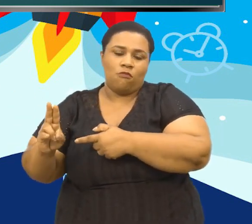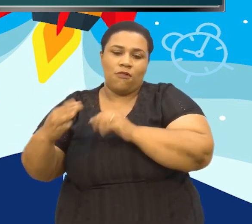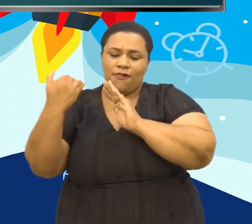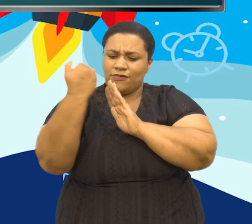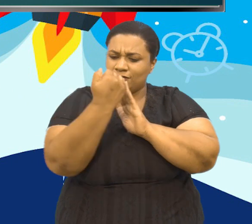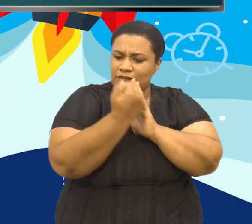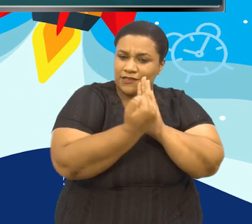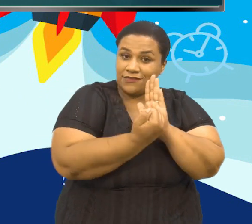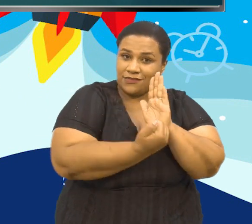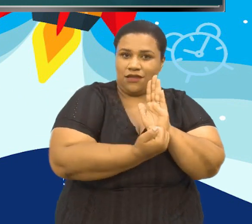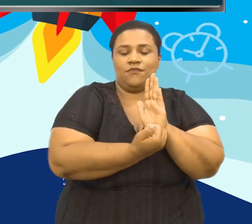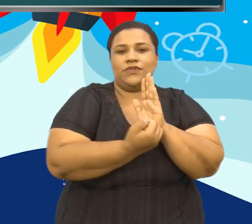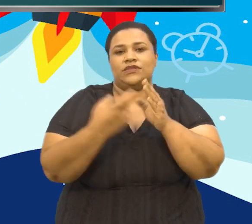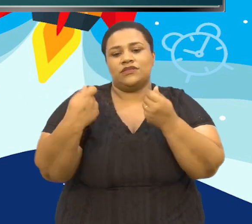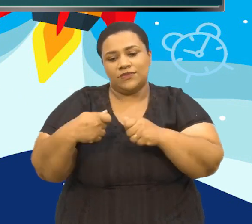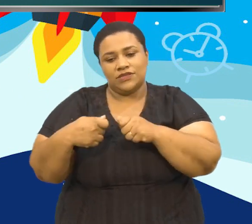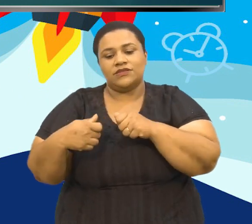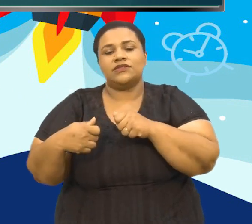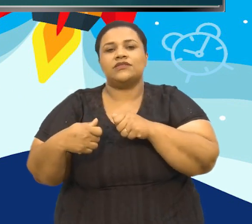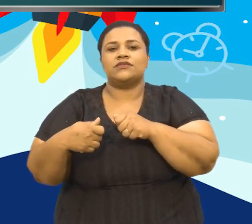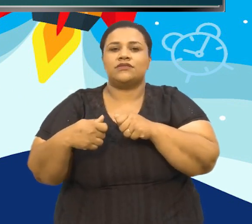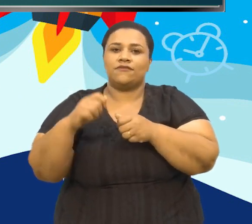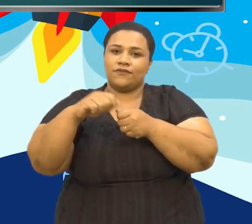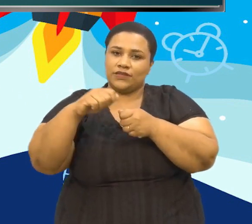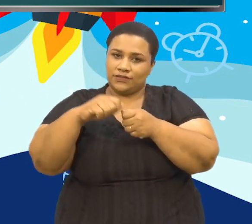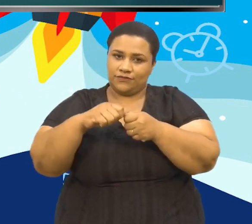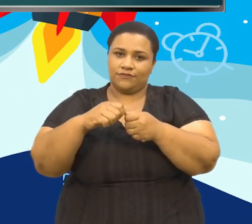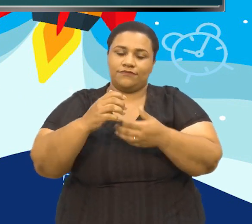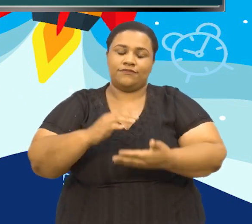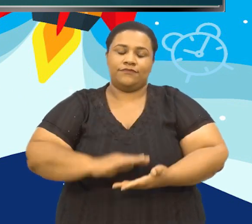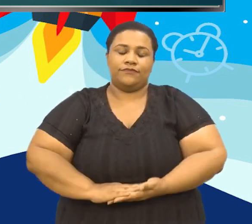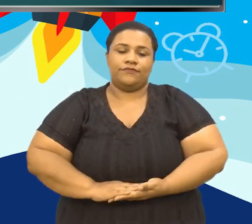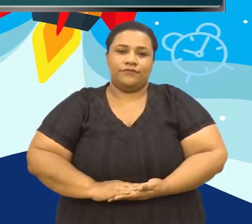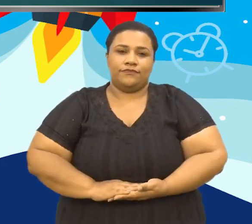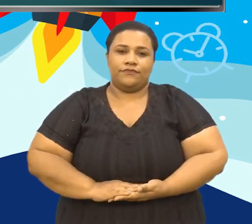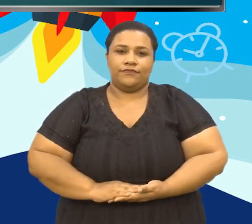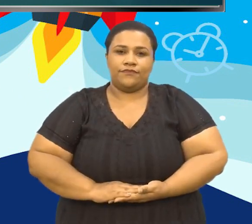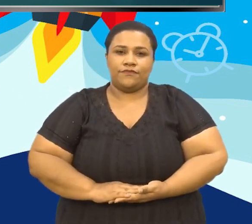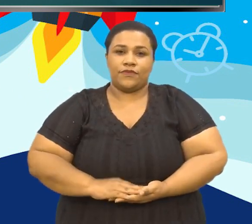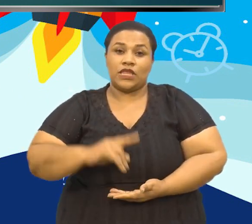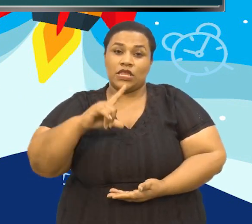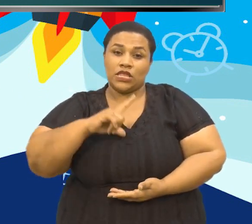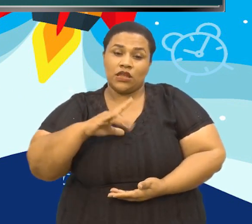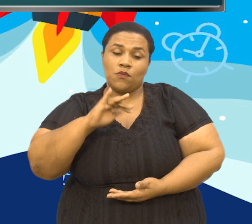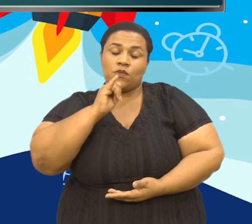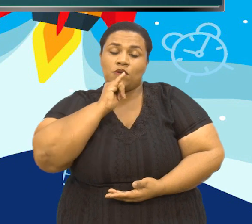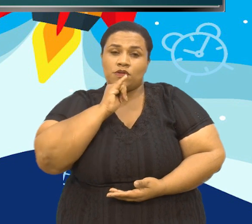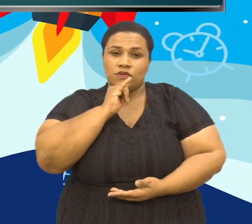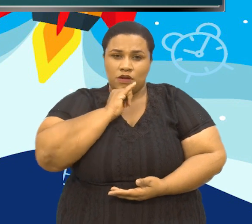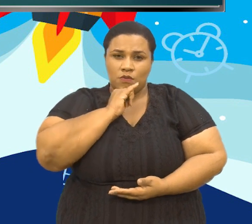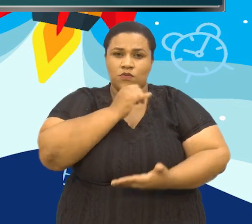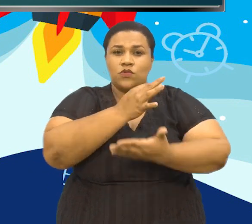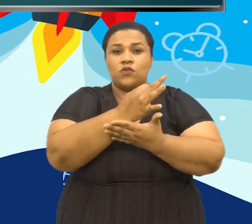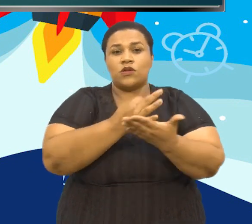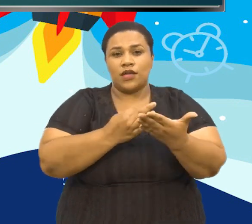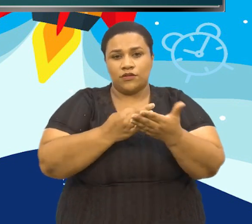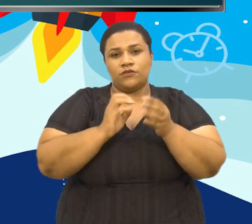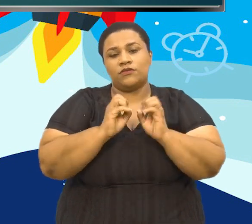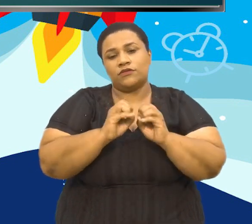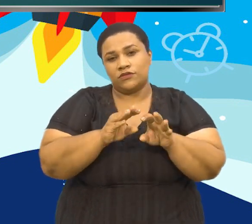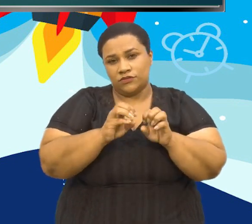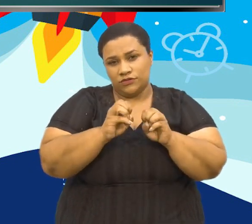as etapas que devem ser seguidas para um determinado procedimento. Temos como exemplos de